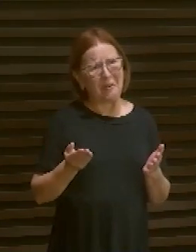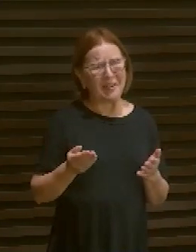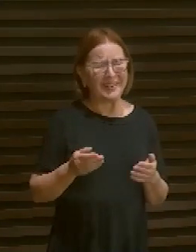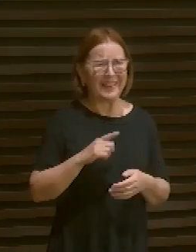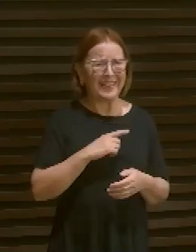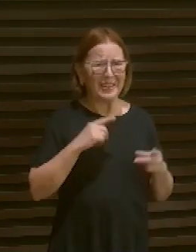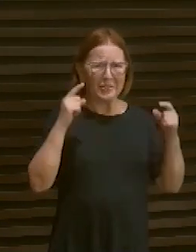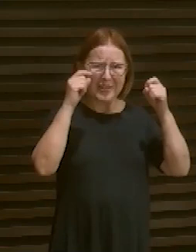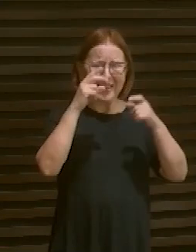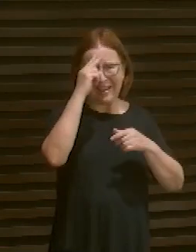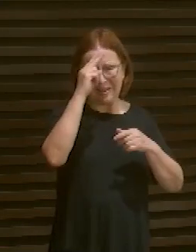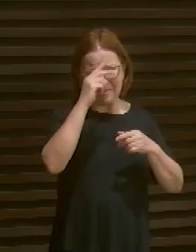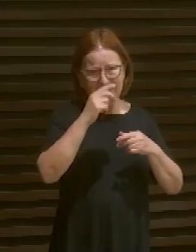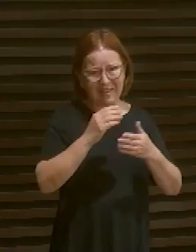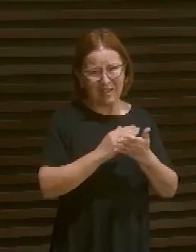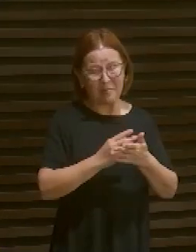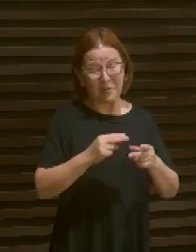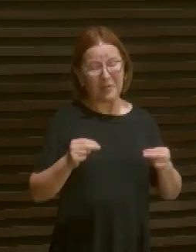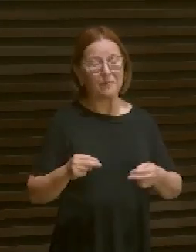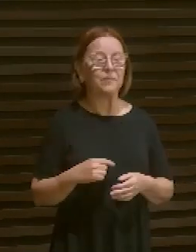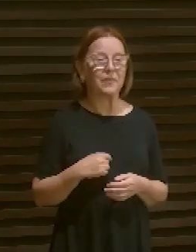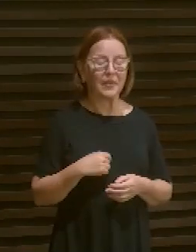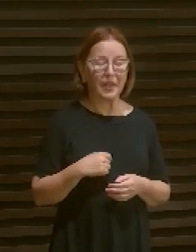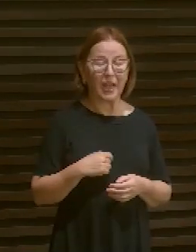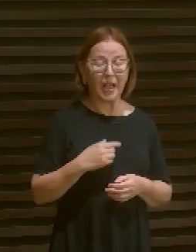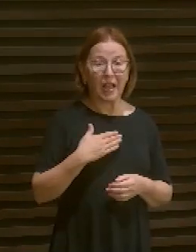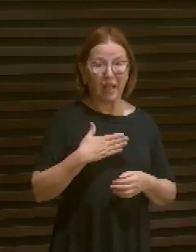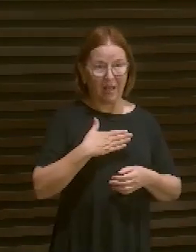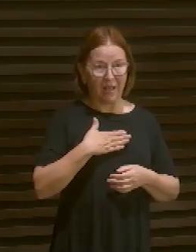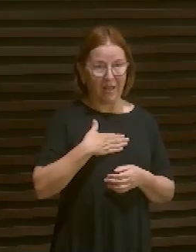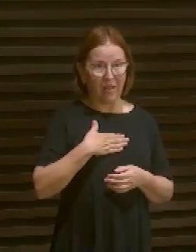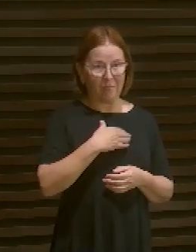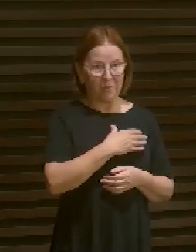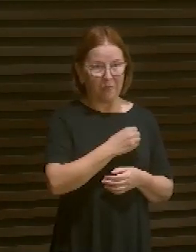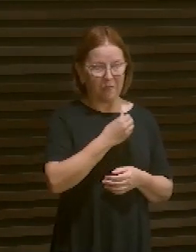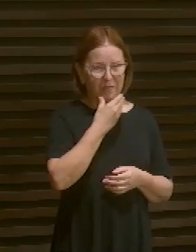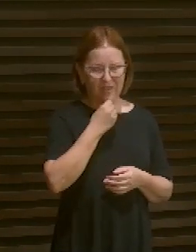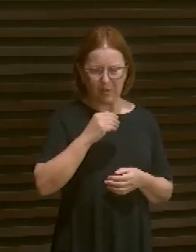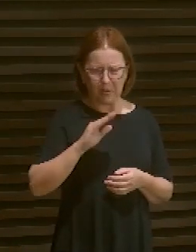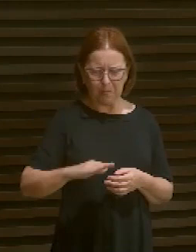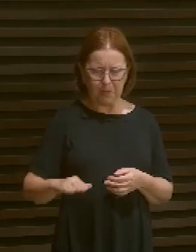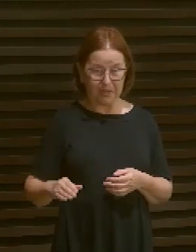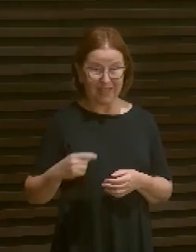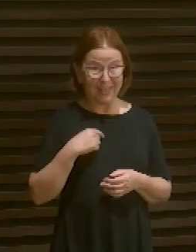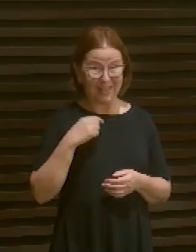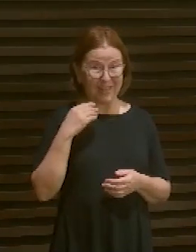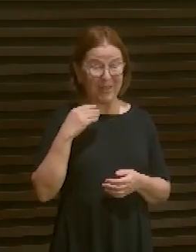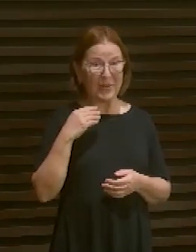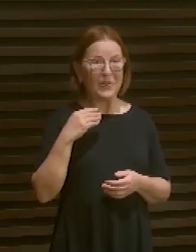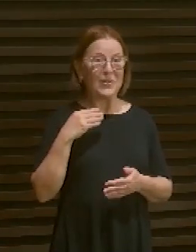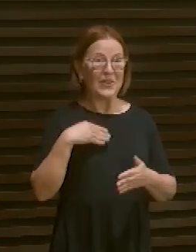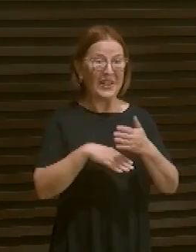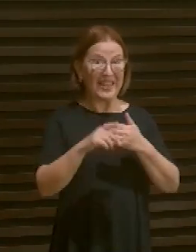o Léo era pequeno e eu ia sair com a minha esposa para um jantar. Às sextas-feiras sempre